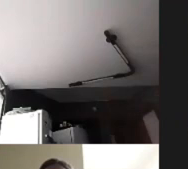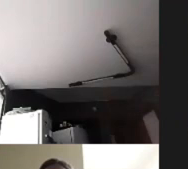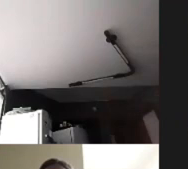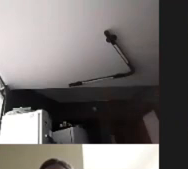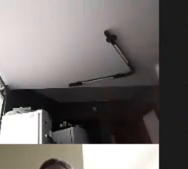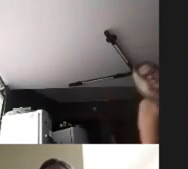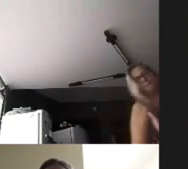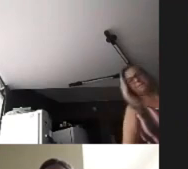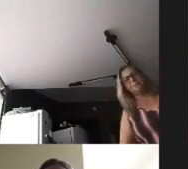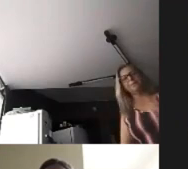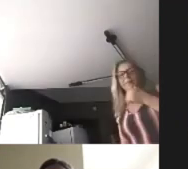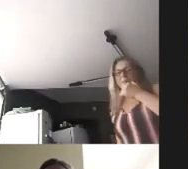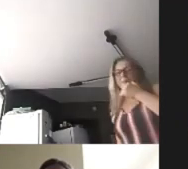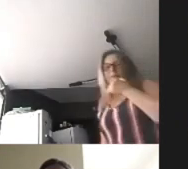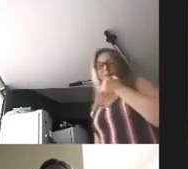Enquanto ela vai lá,